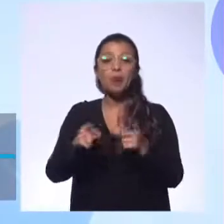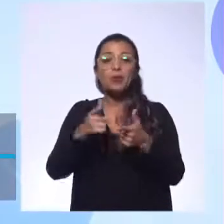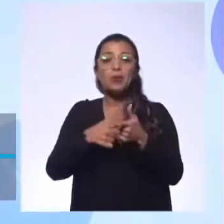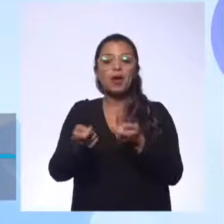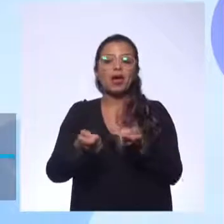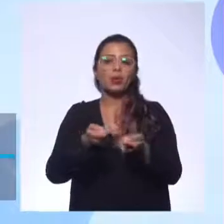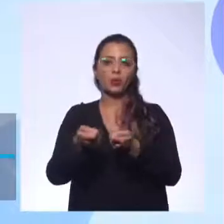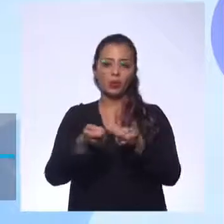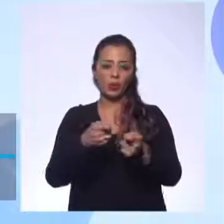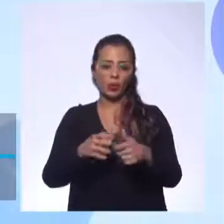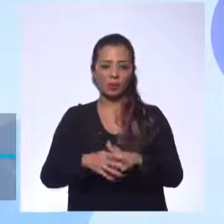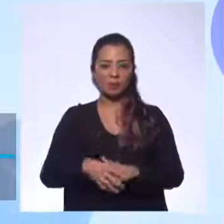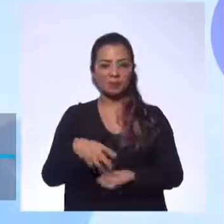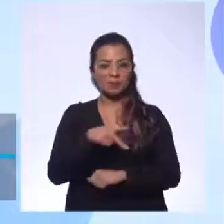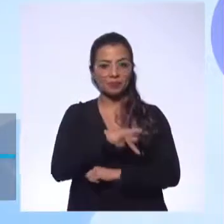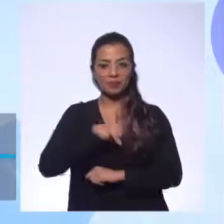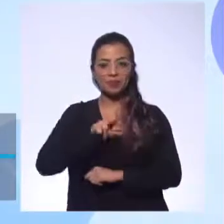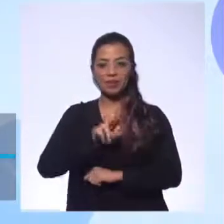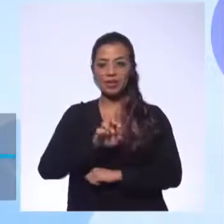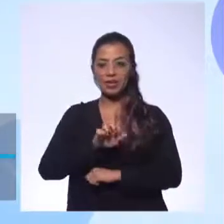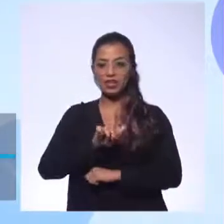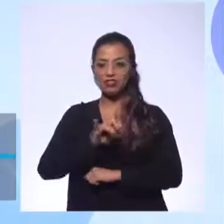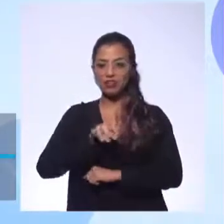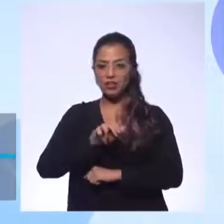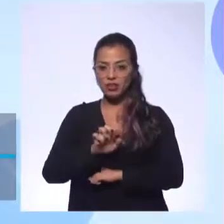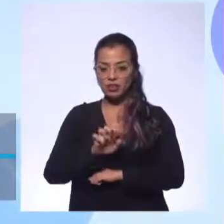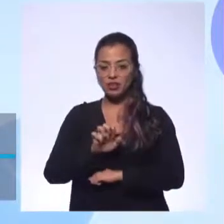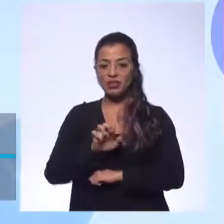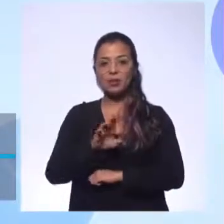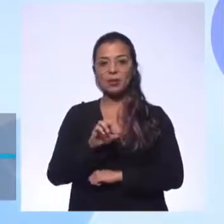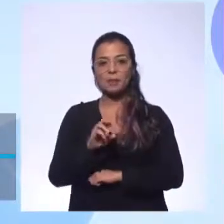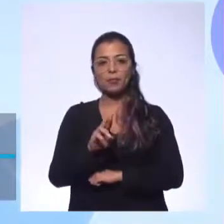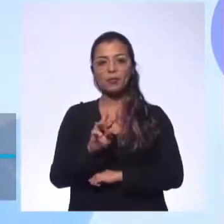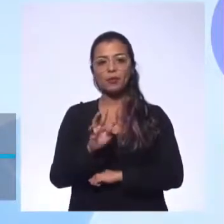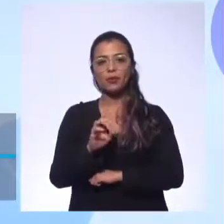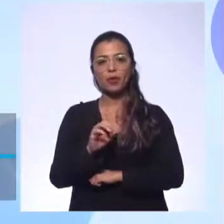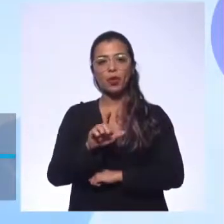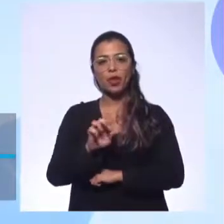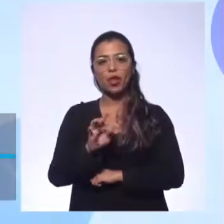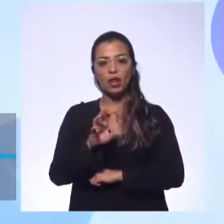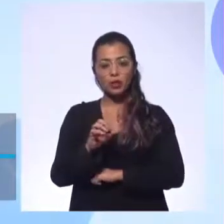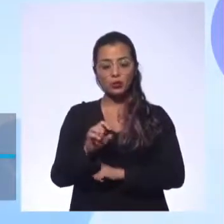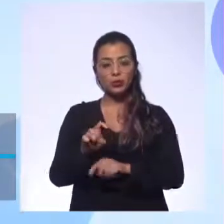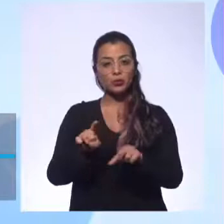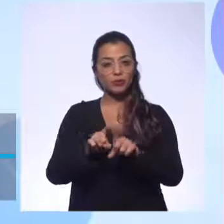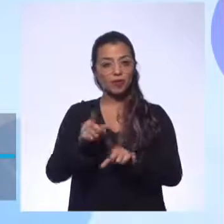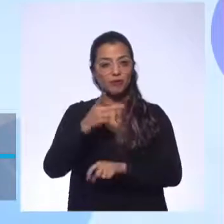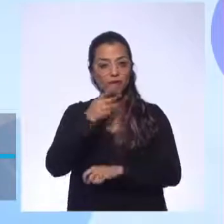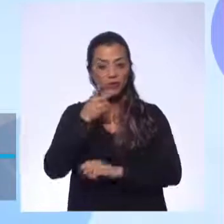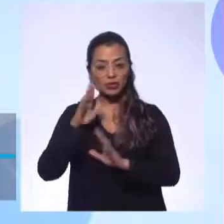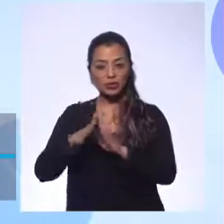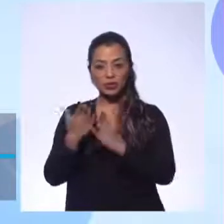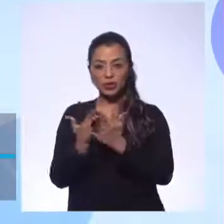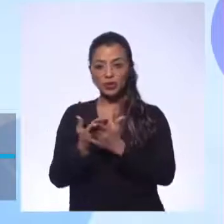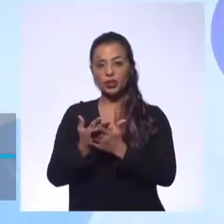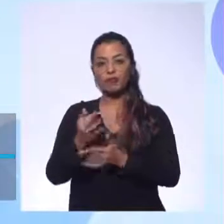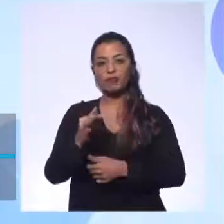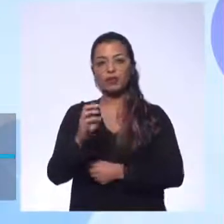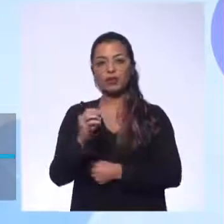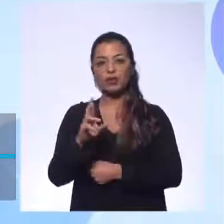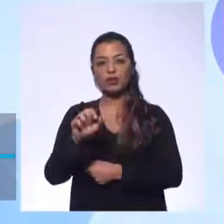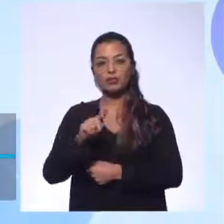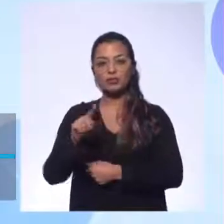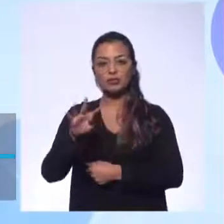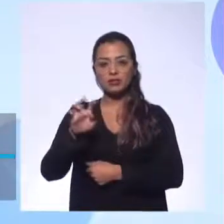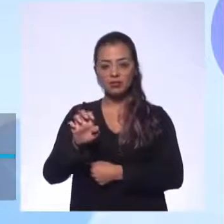controlar. A professora Regiane Bortoleto colocou da escola Fioravante Zampol, está